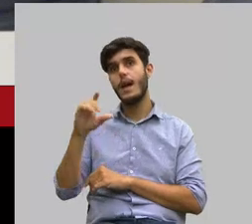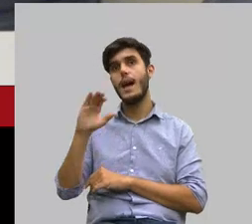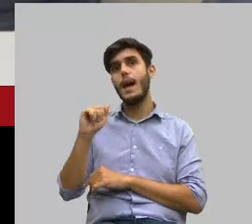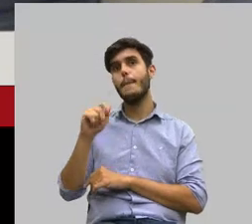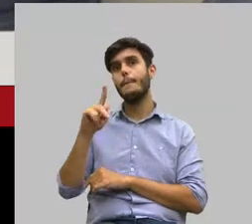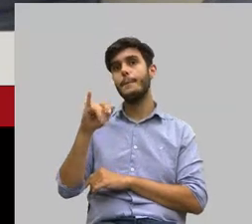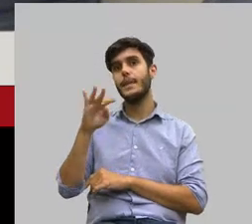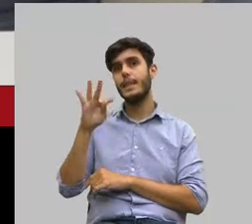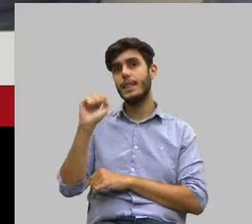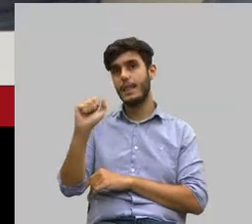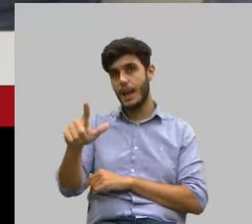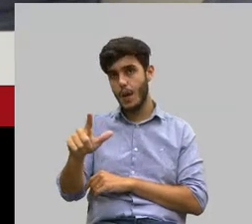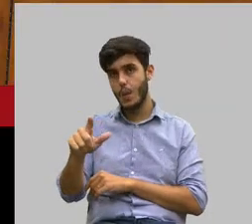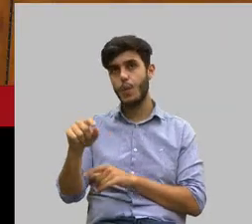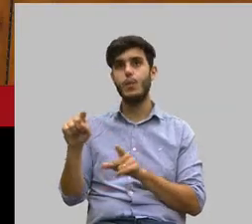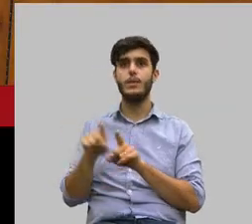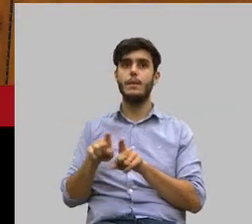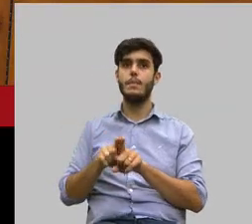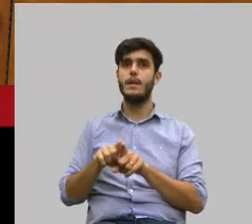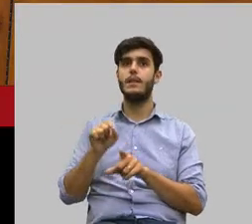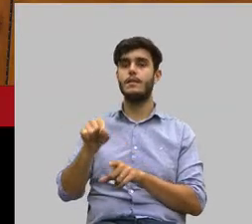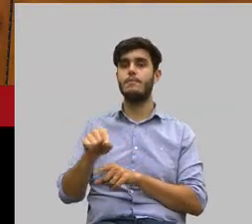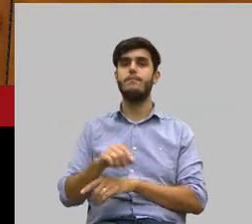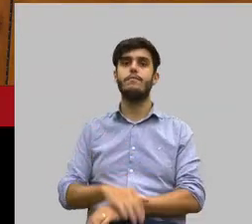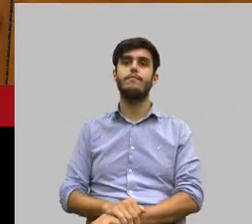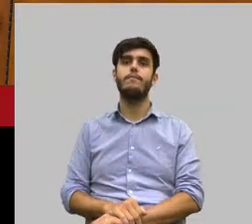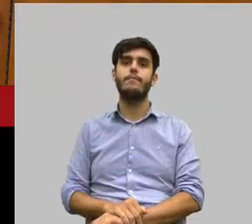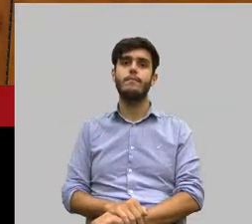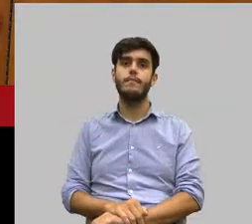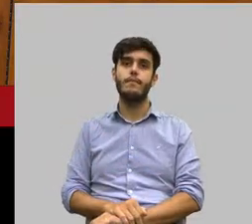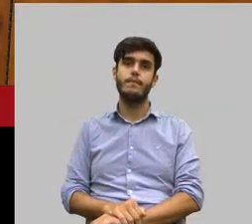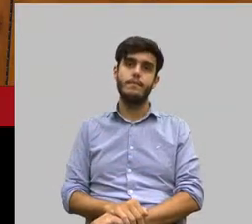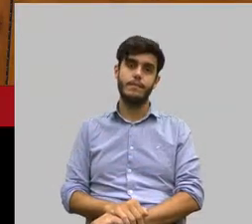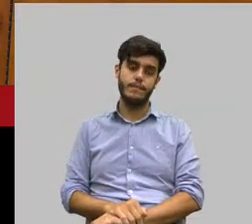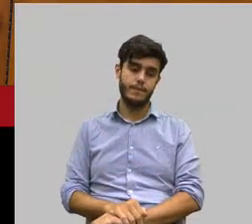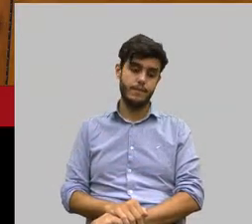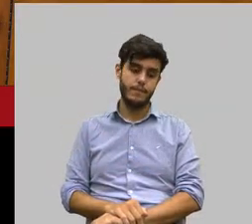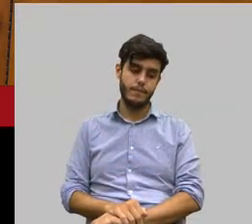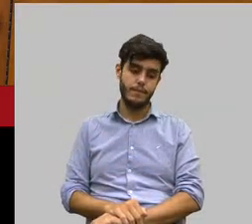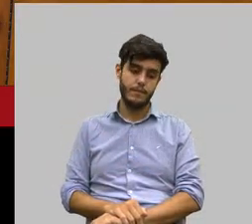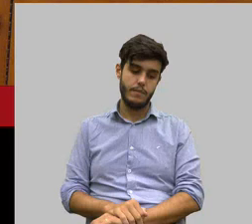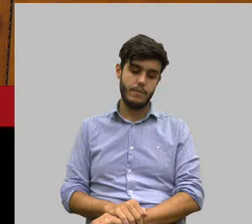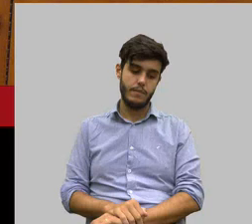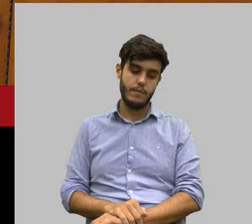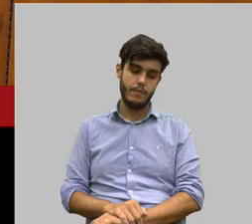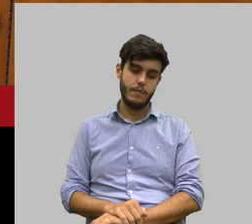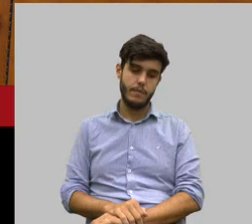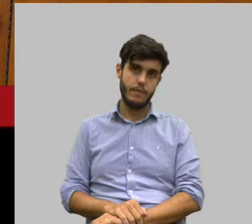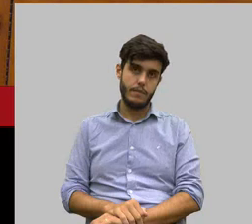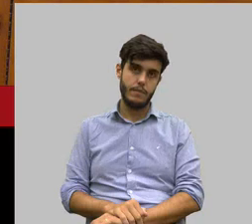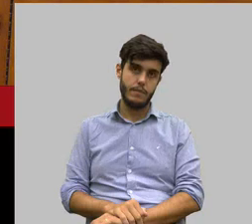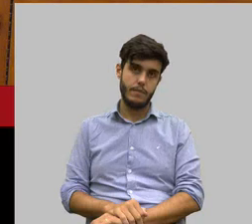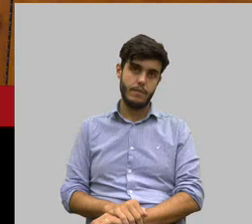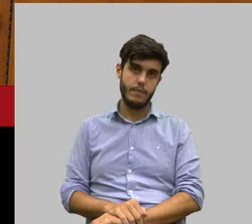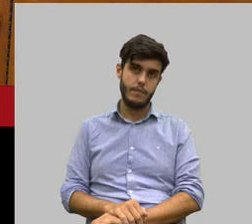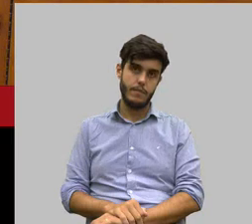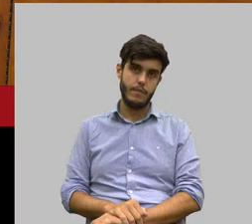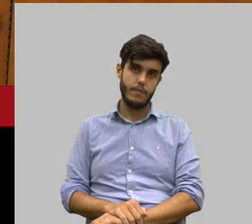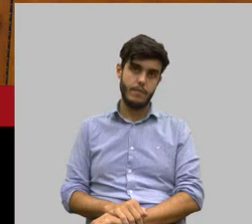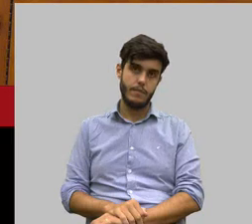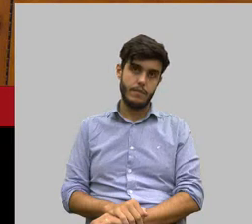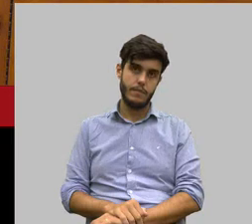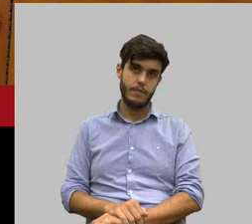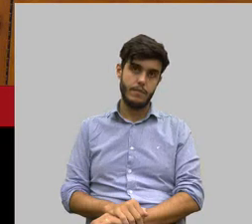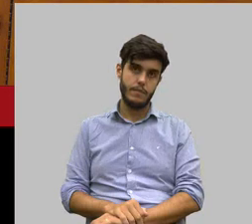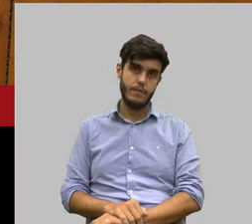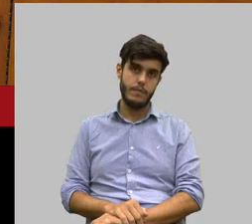em custeio acho que parce que foi um pouco confuso vamos é ficou um pouquinho